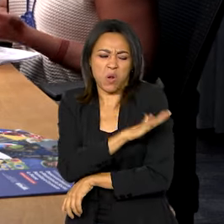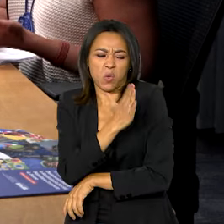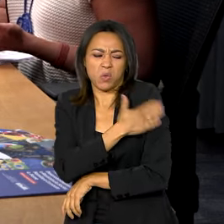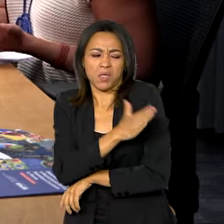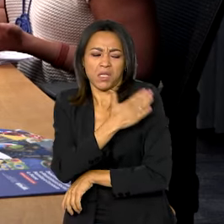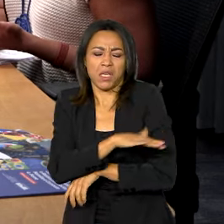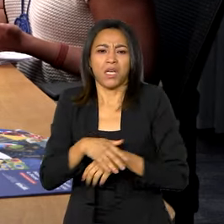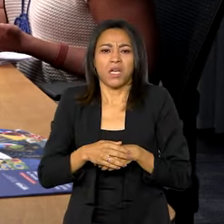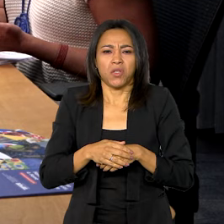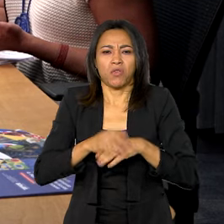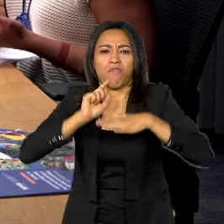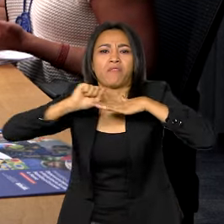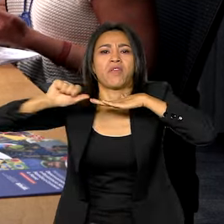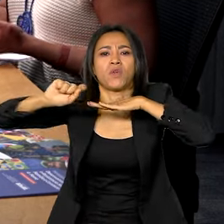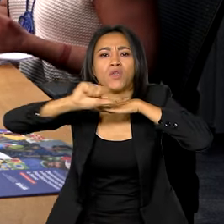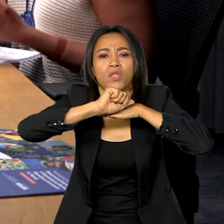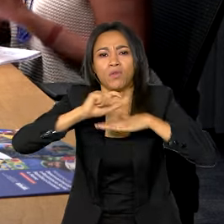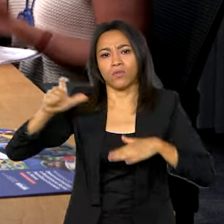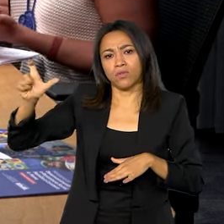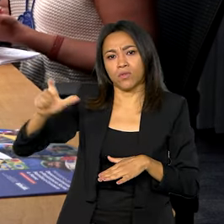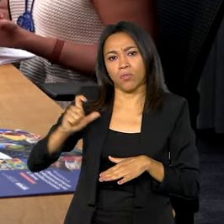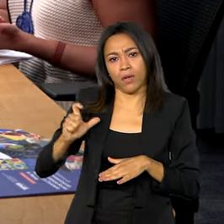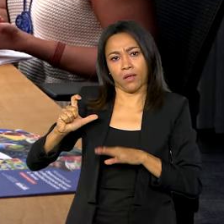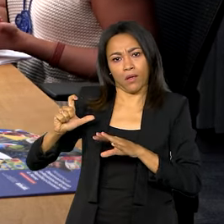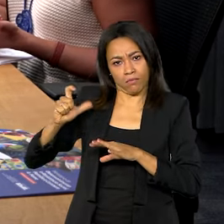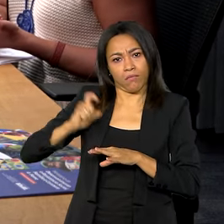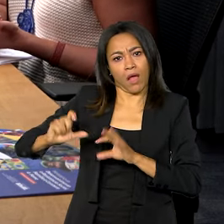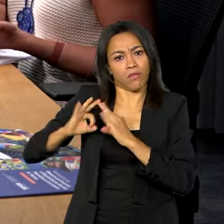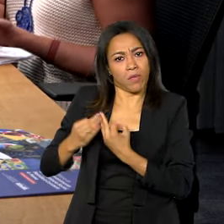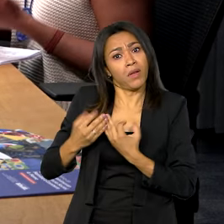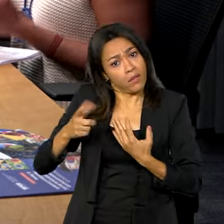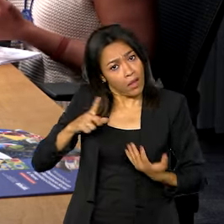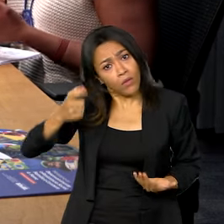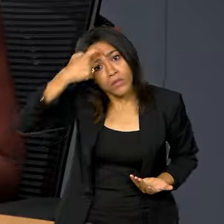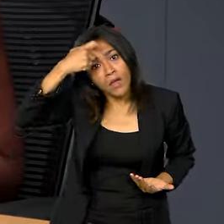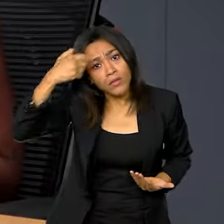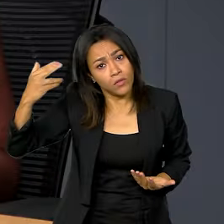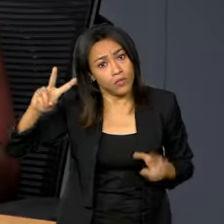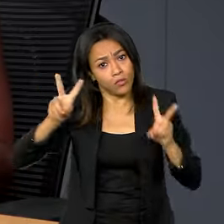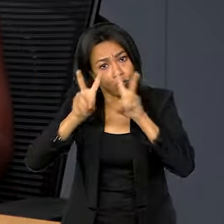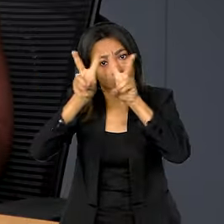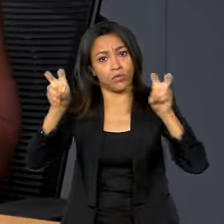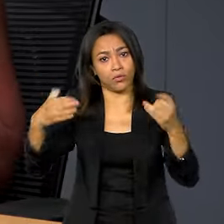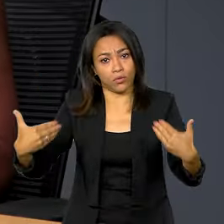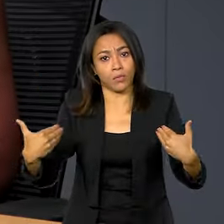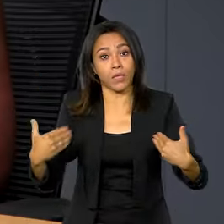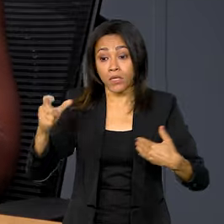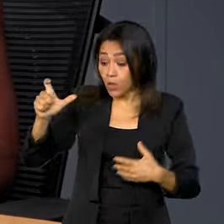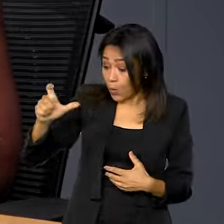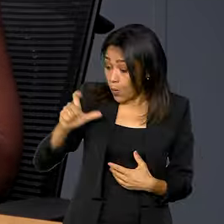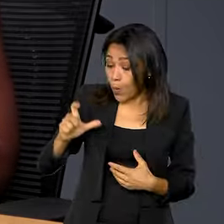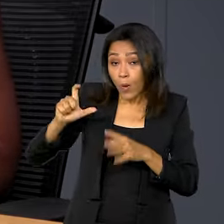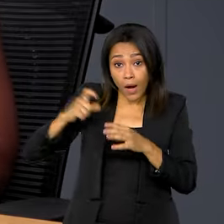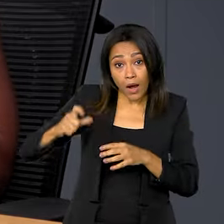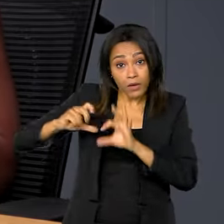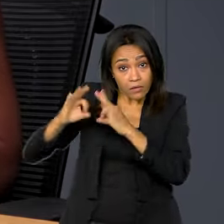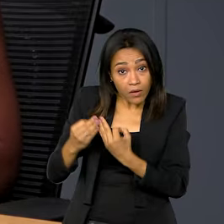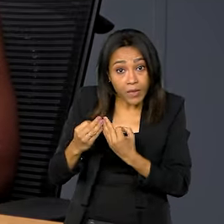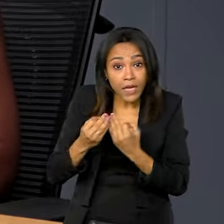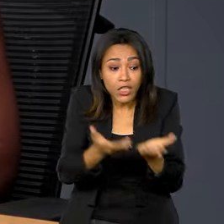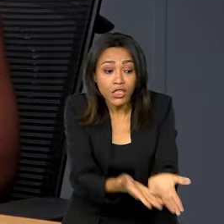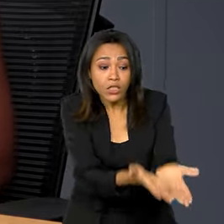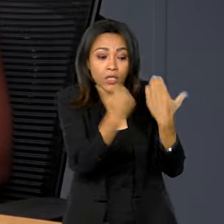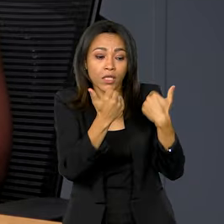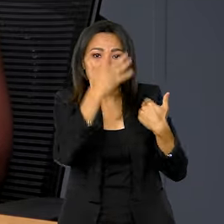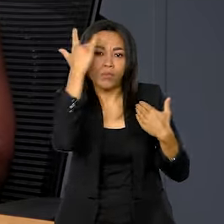disseminam informações falsas sobre o bolsa família que tenham consciência porque o bolsa família ele além de tá tirando as pessoas da